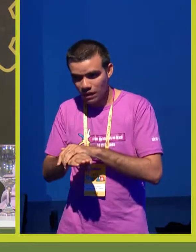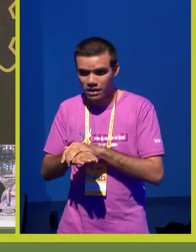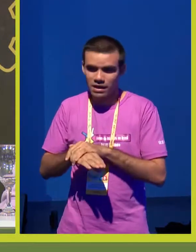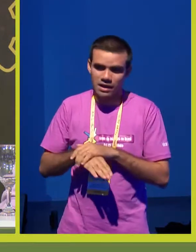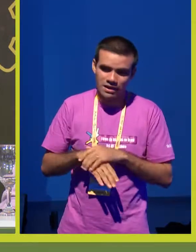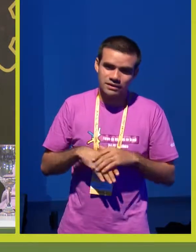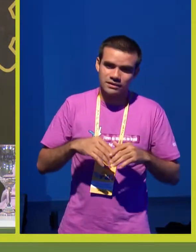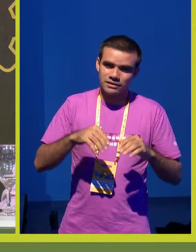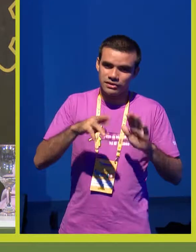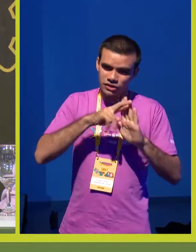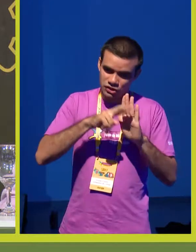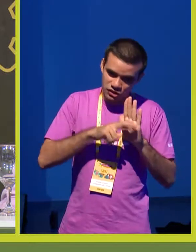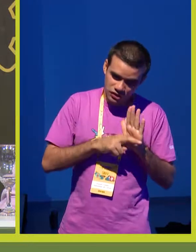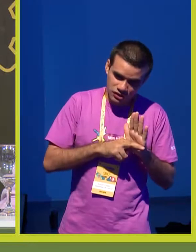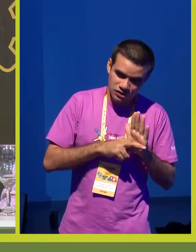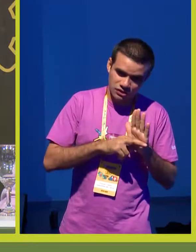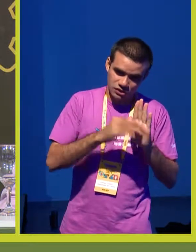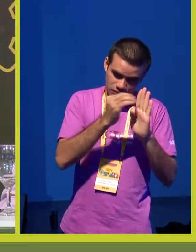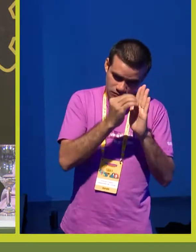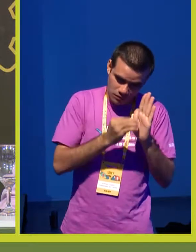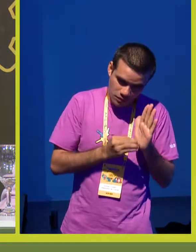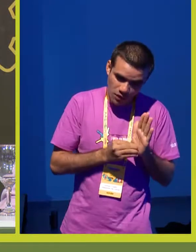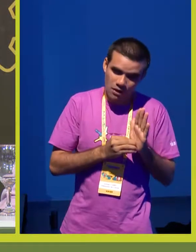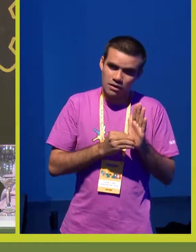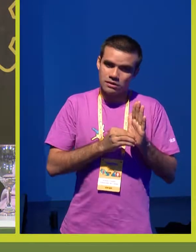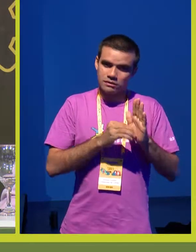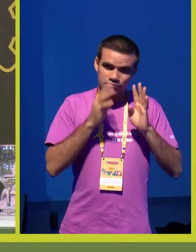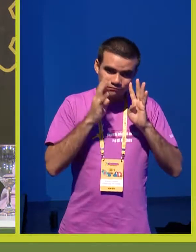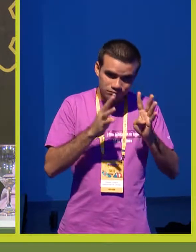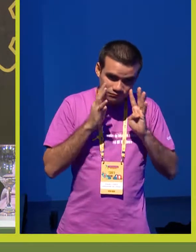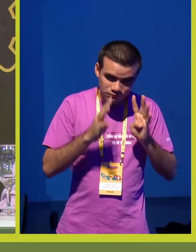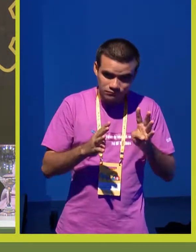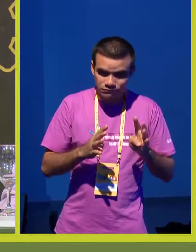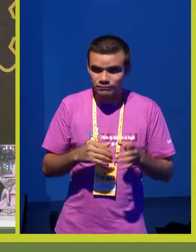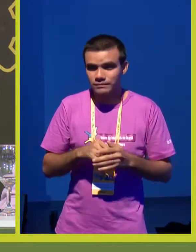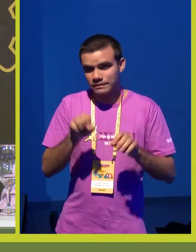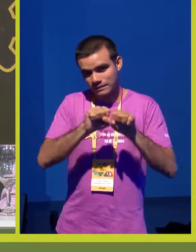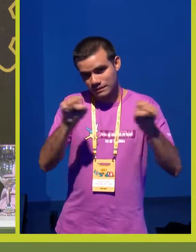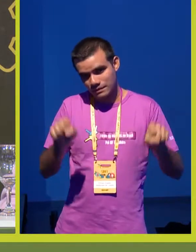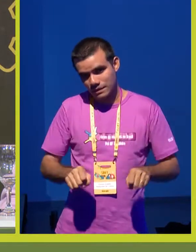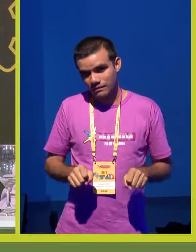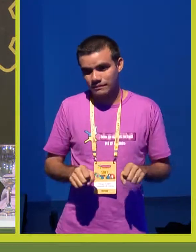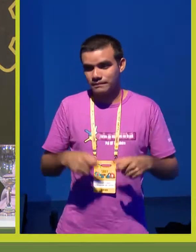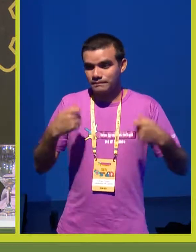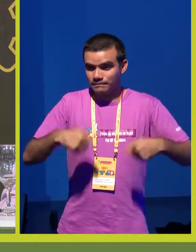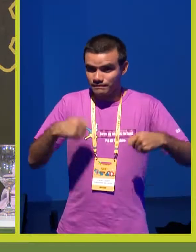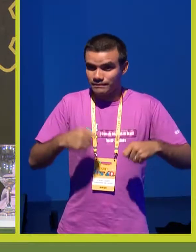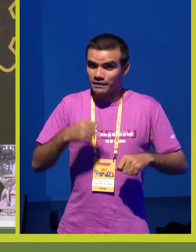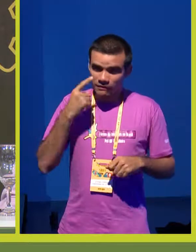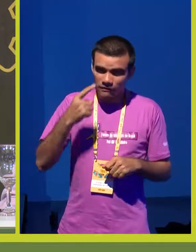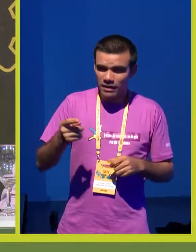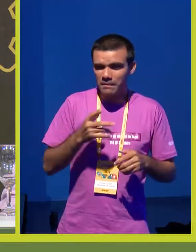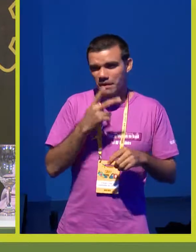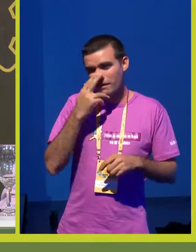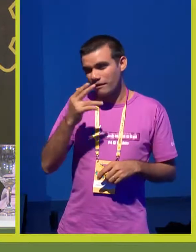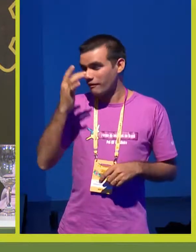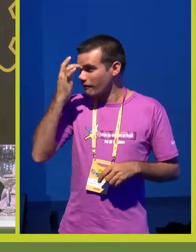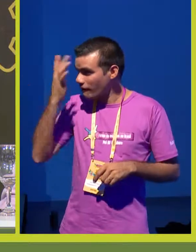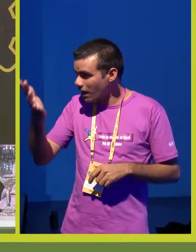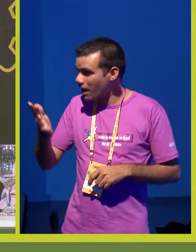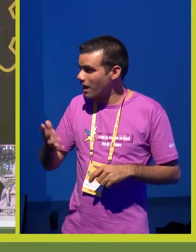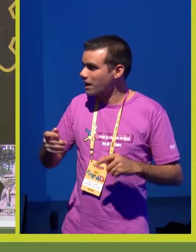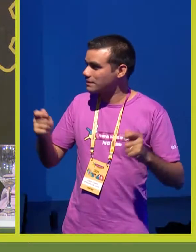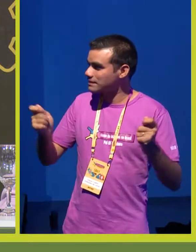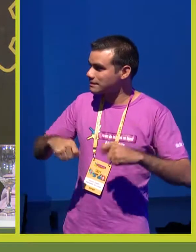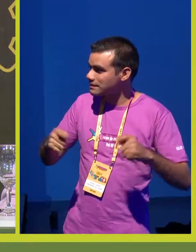registros de acesso e utilização desse sistema, por exemplo. É importante a gente sempre ter em vista, porque parece muito fácil, prático,